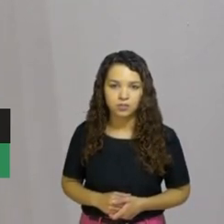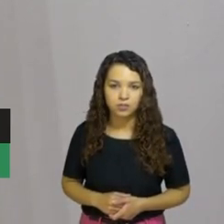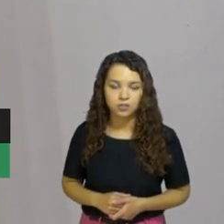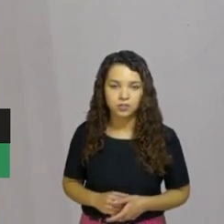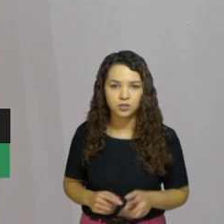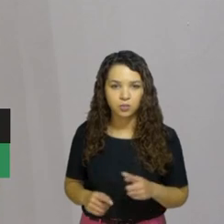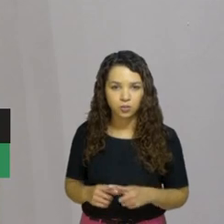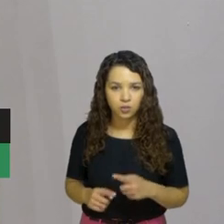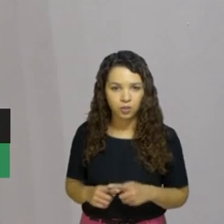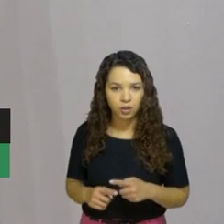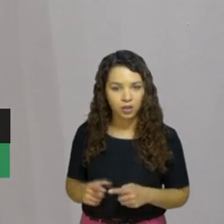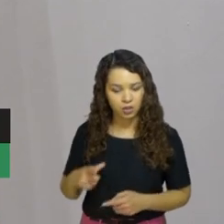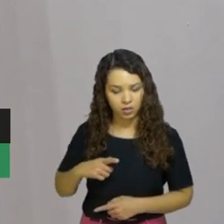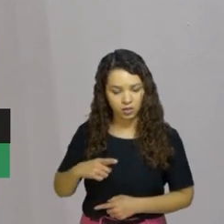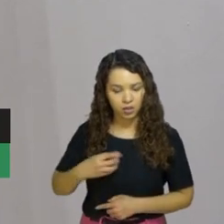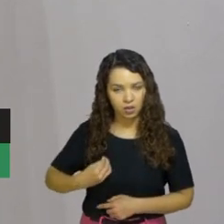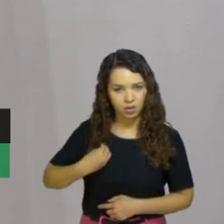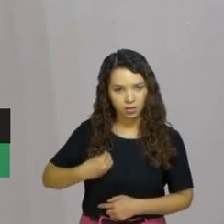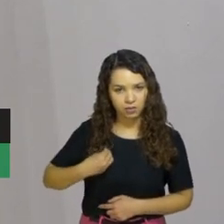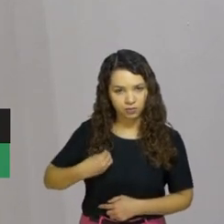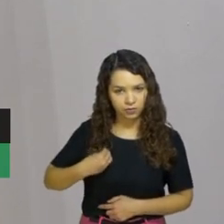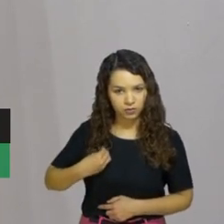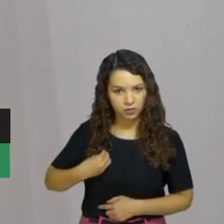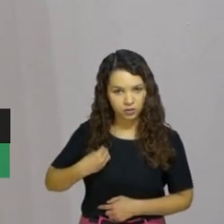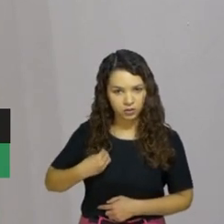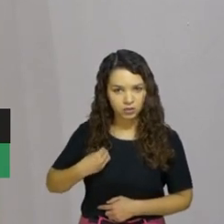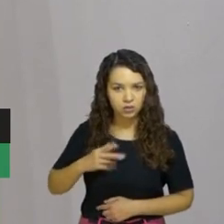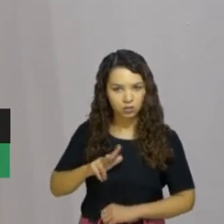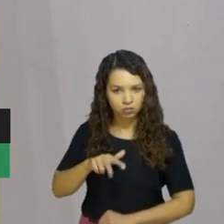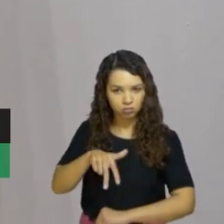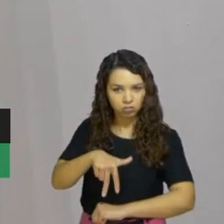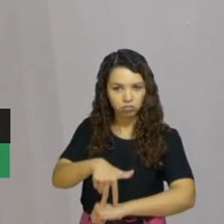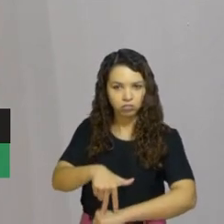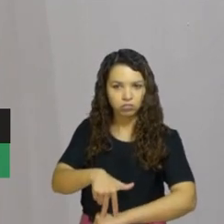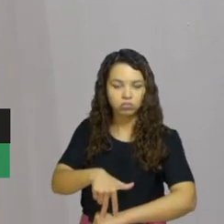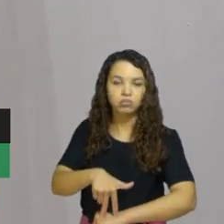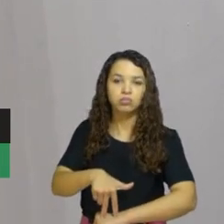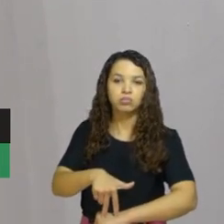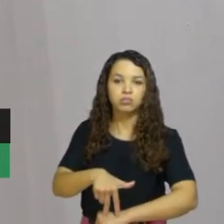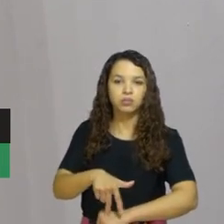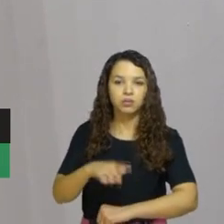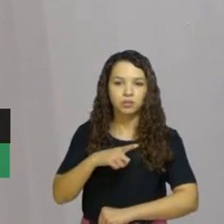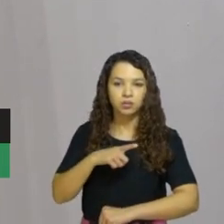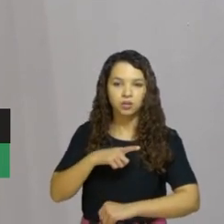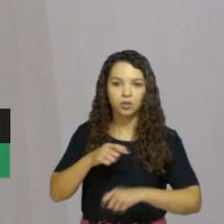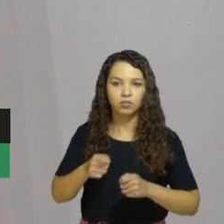de estar presente e, além de marcar essa presença,